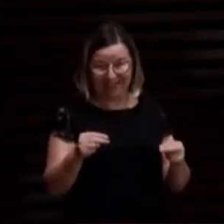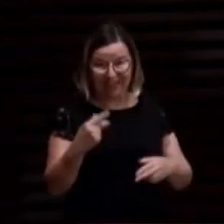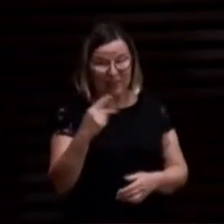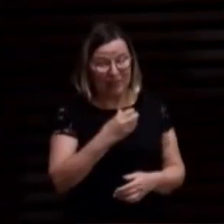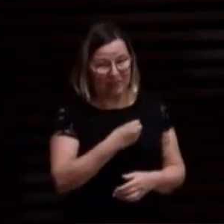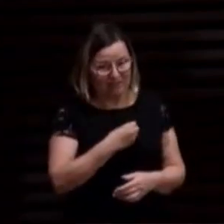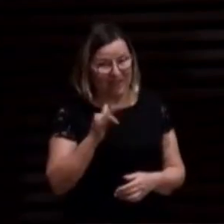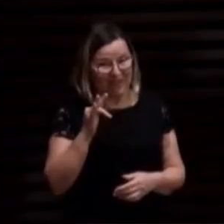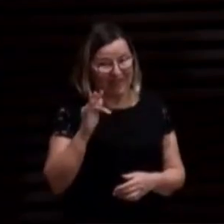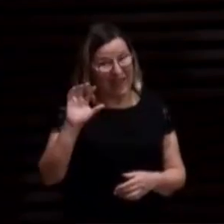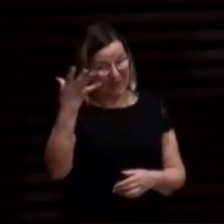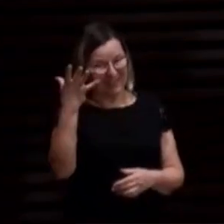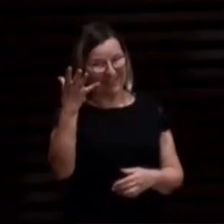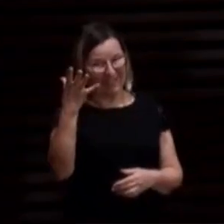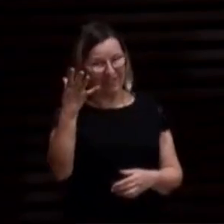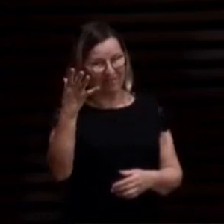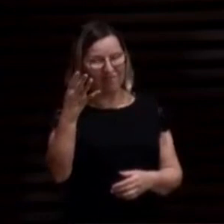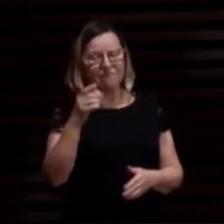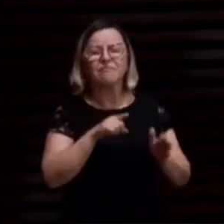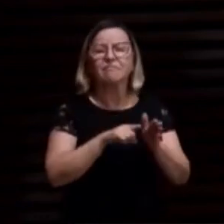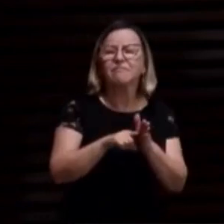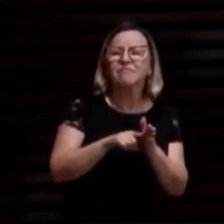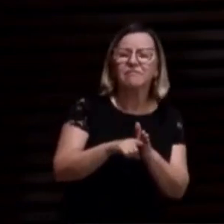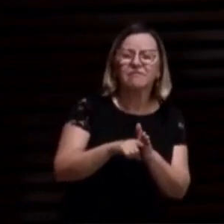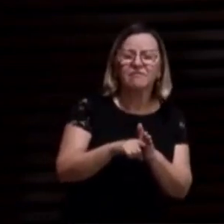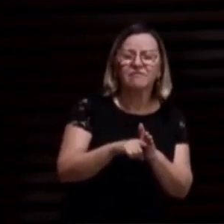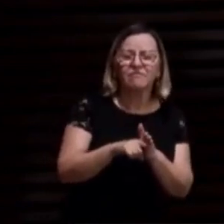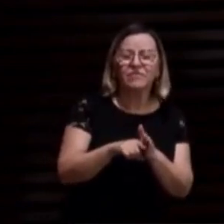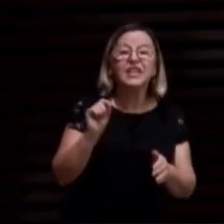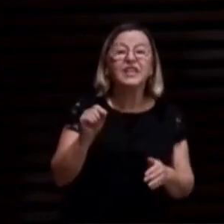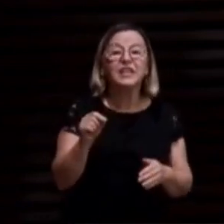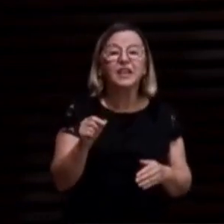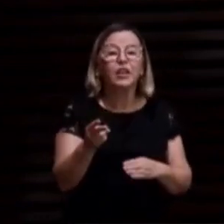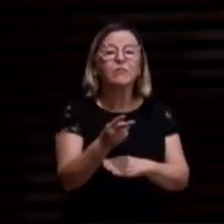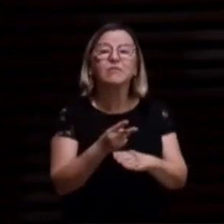vir, adiantou-se e perguntou, a quem buscais?